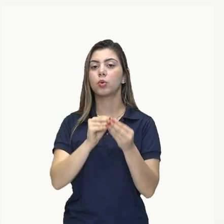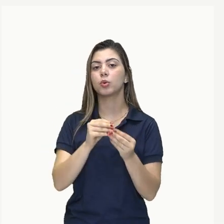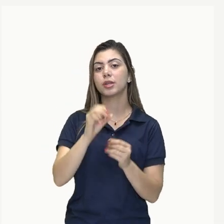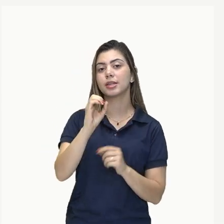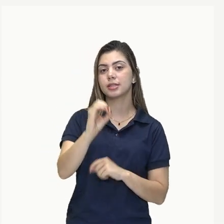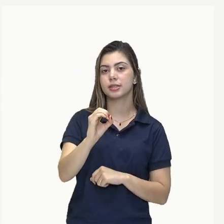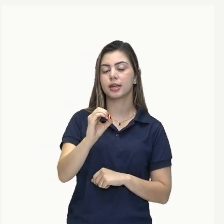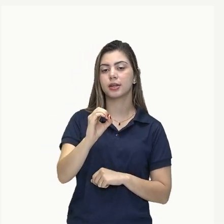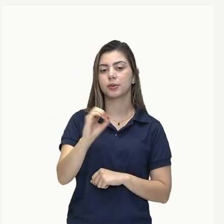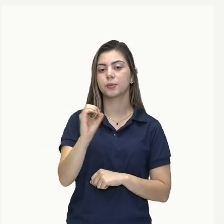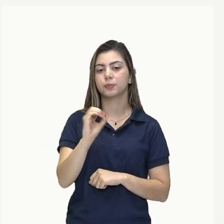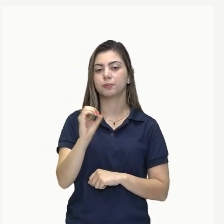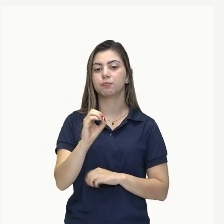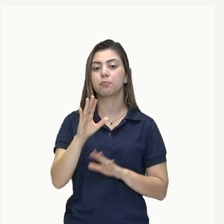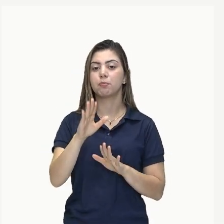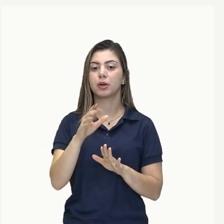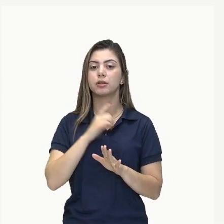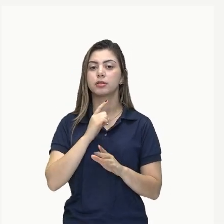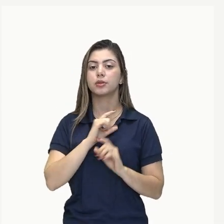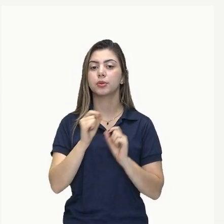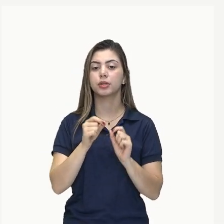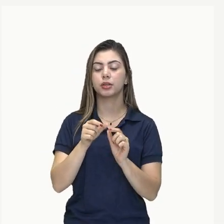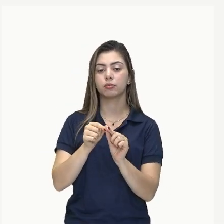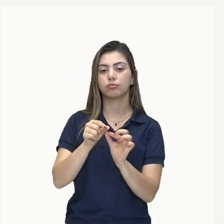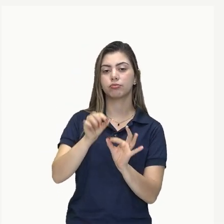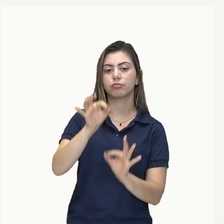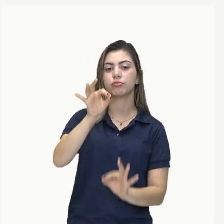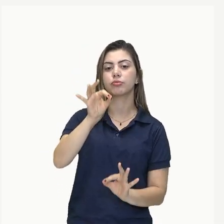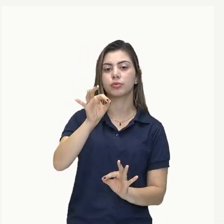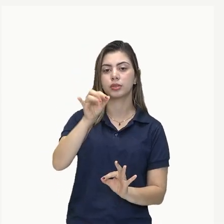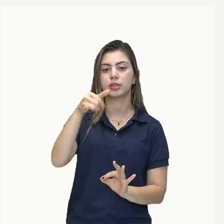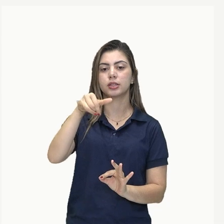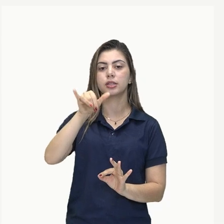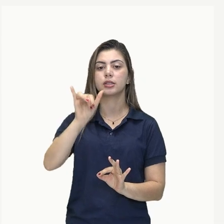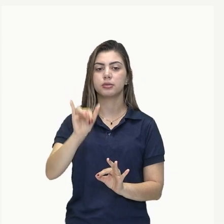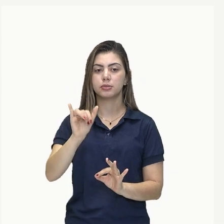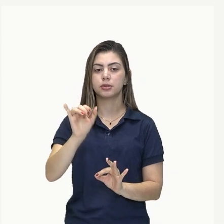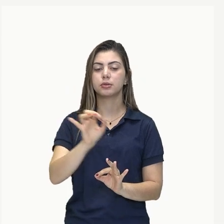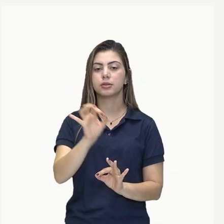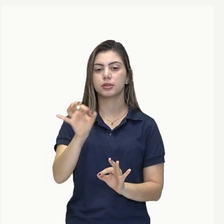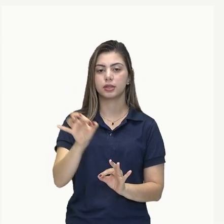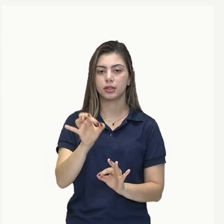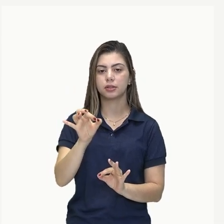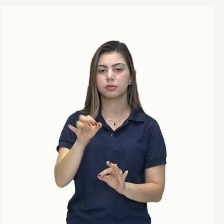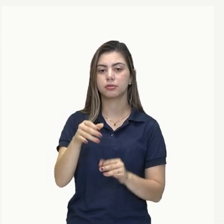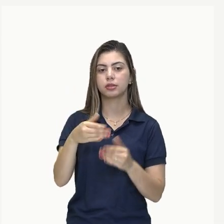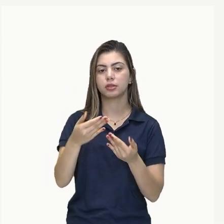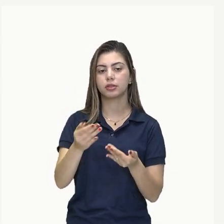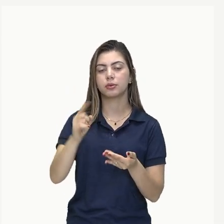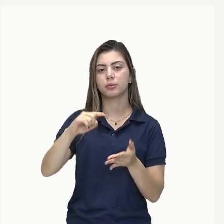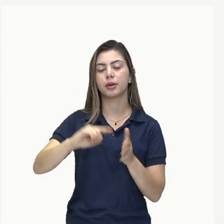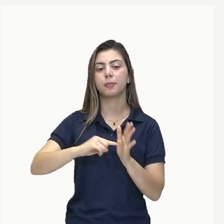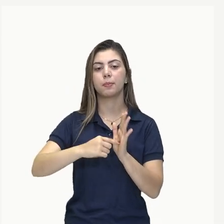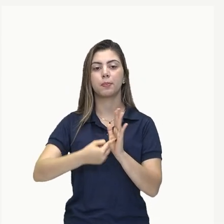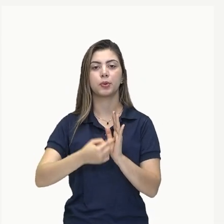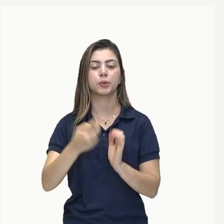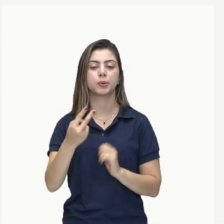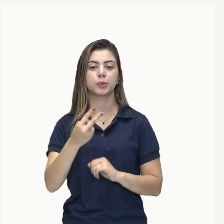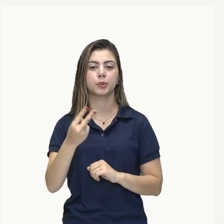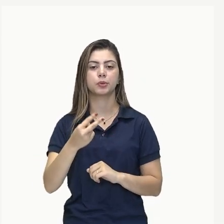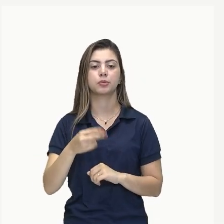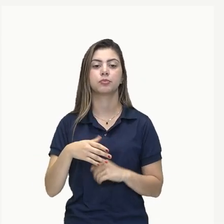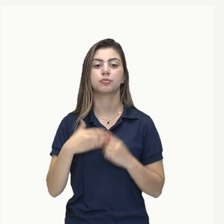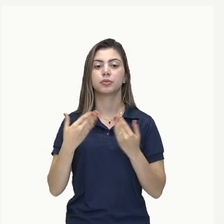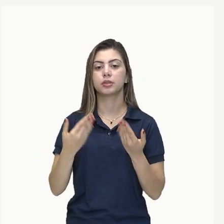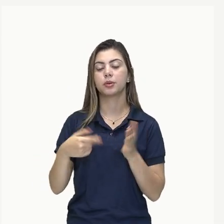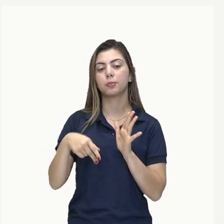ele possui valor de y, que é exatamente a altura que ele se encontra, né? No ponto 2. Então, o